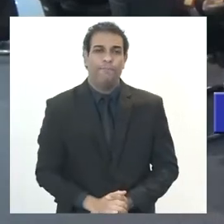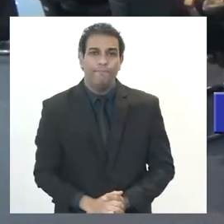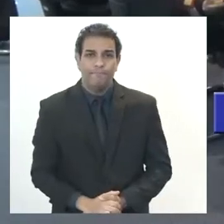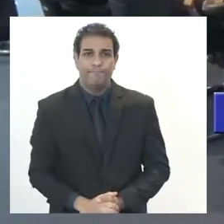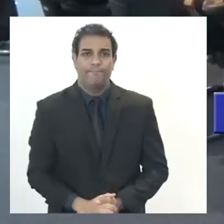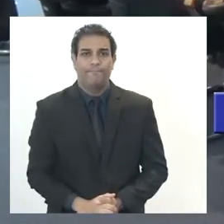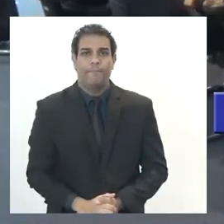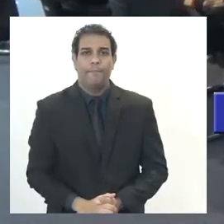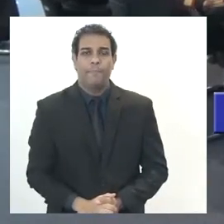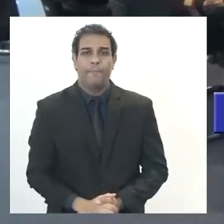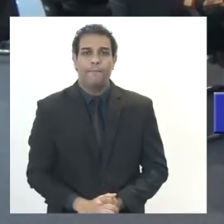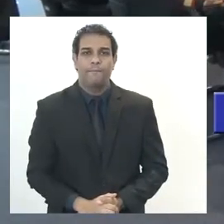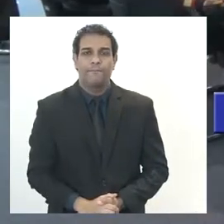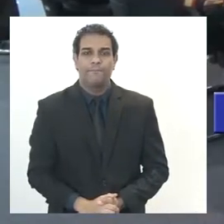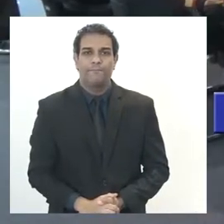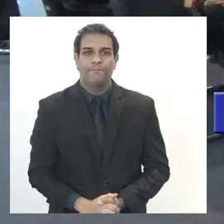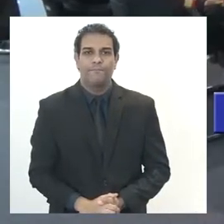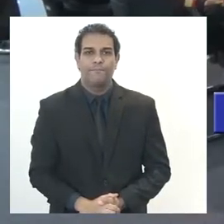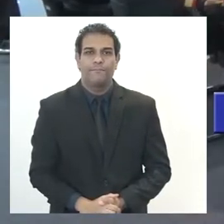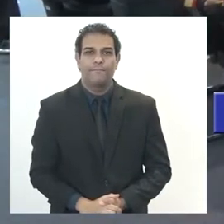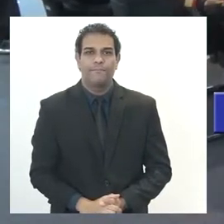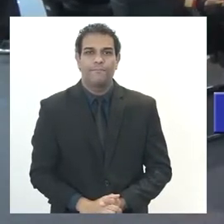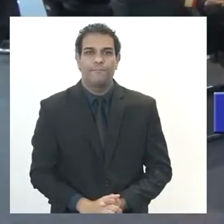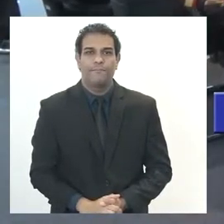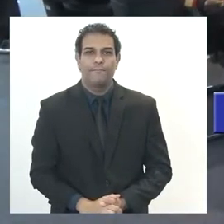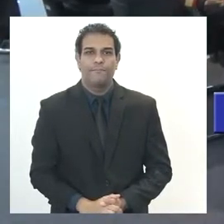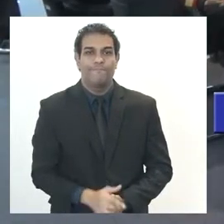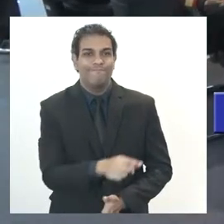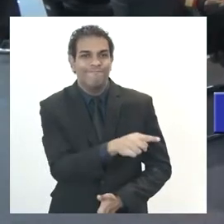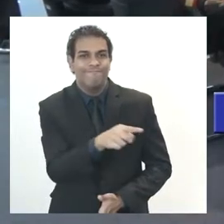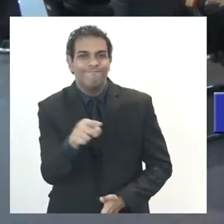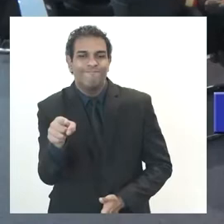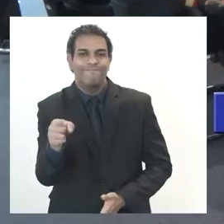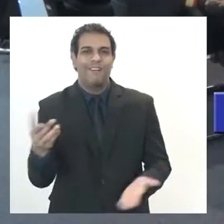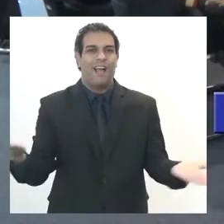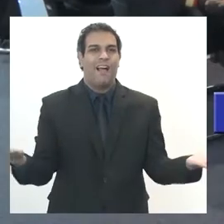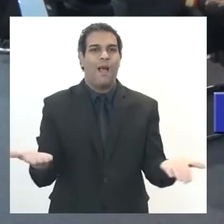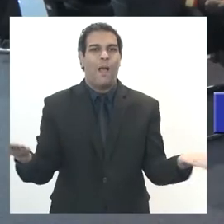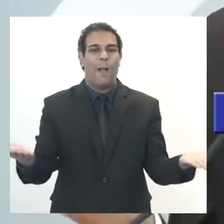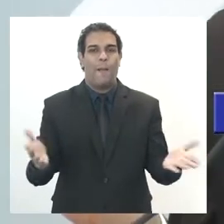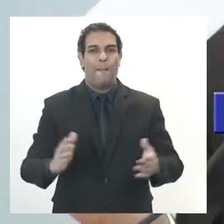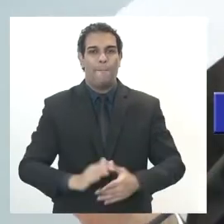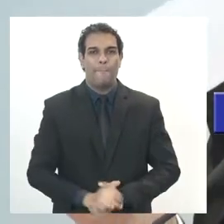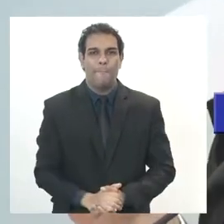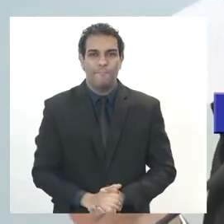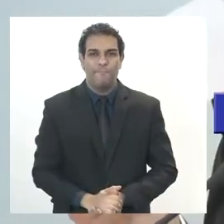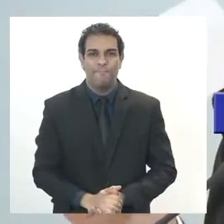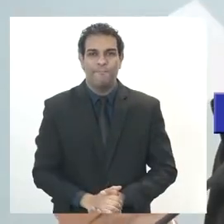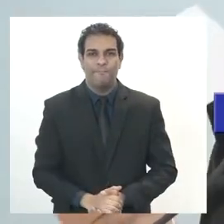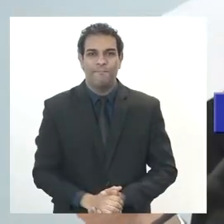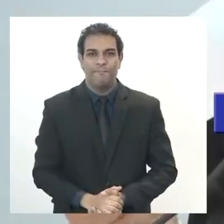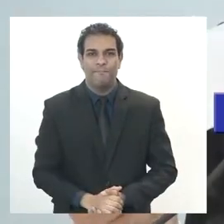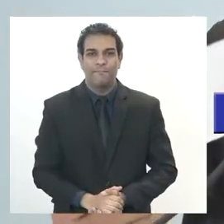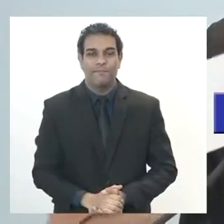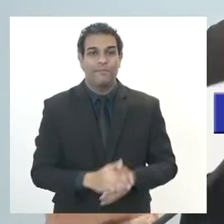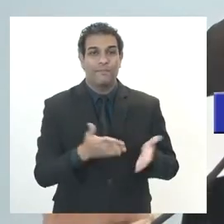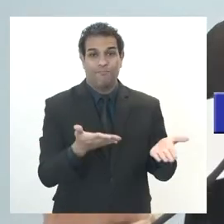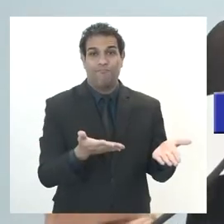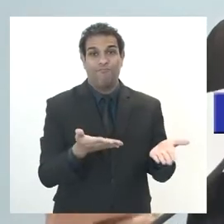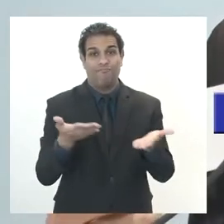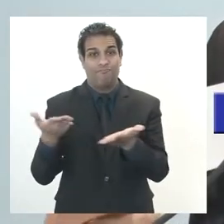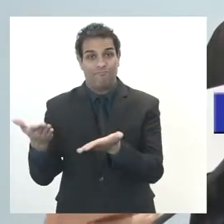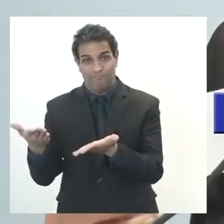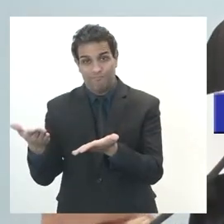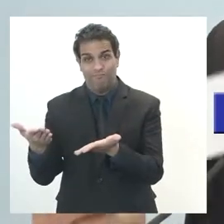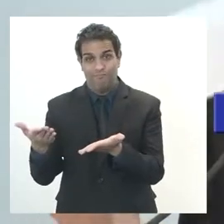e somente para se alegrar um pouco ambiente já que eu vou passar a palavra